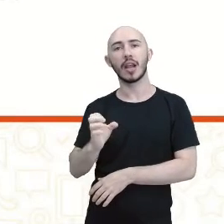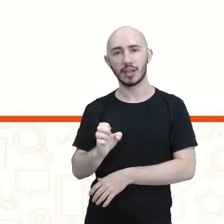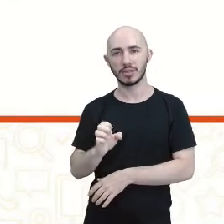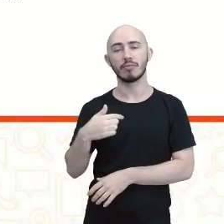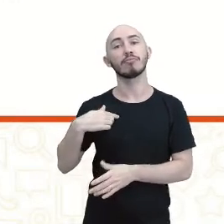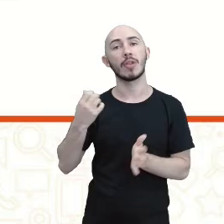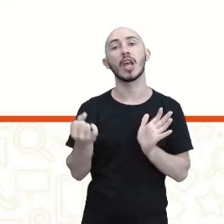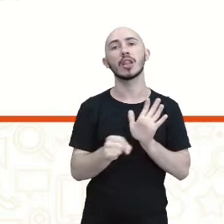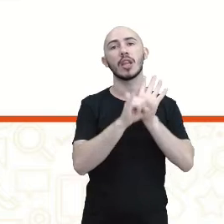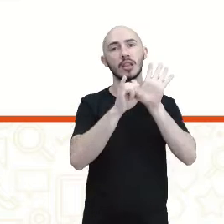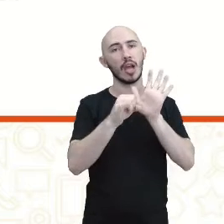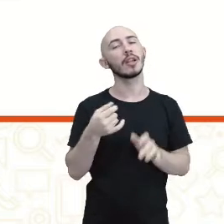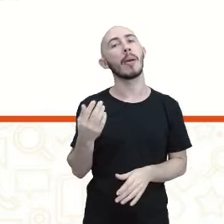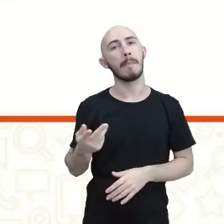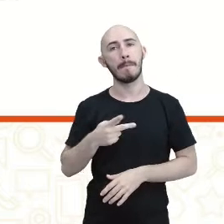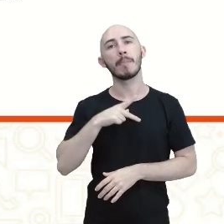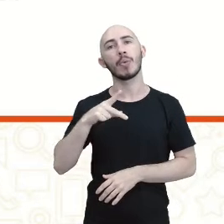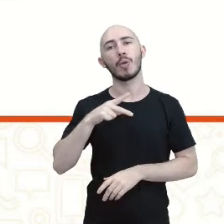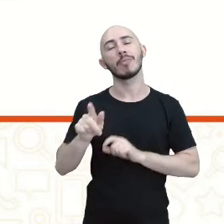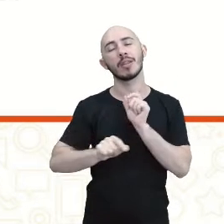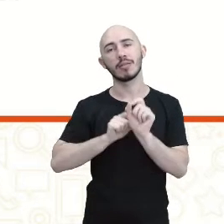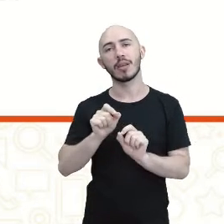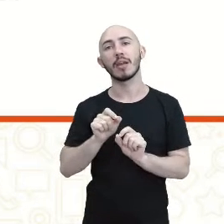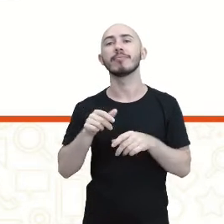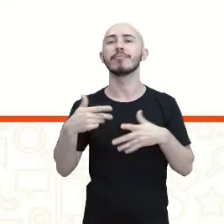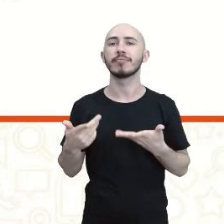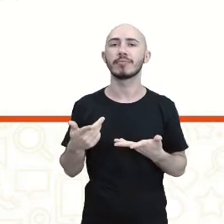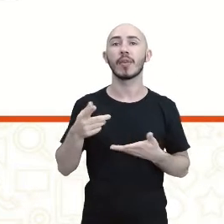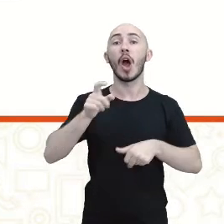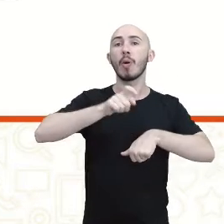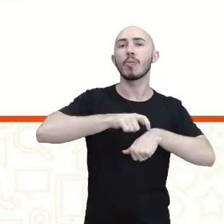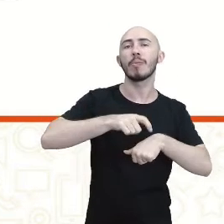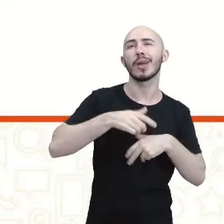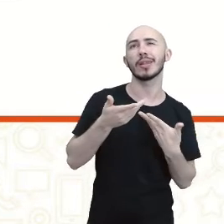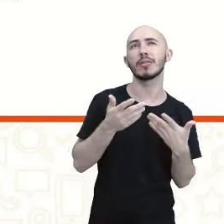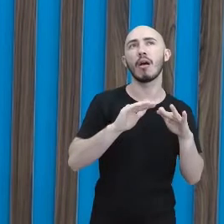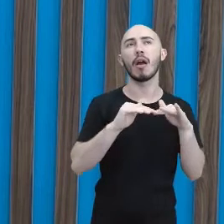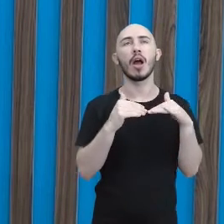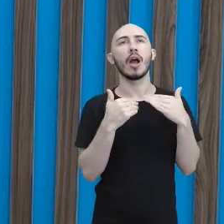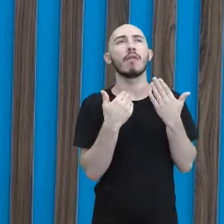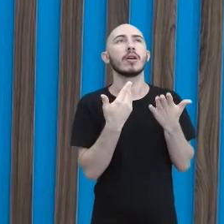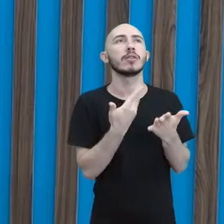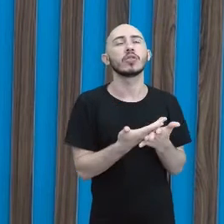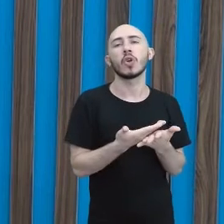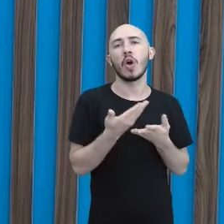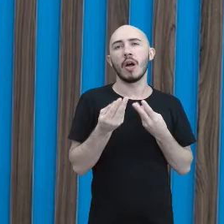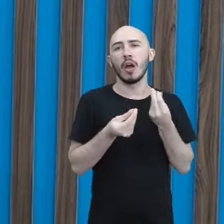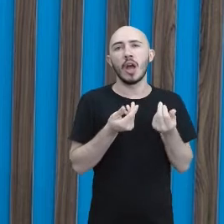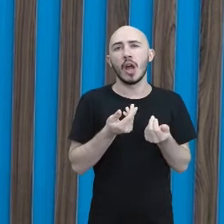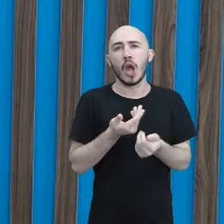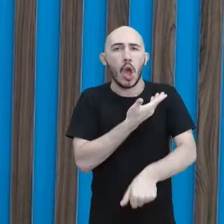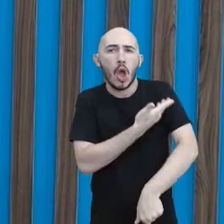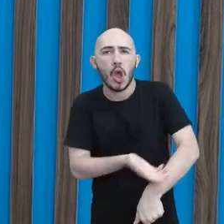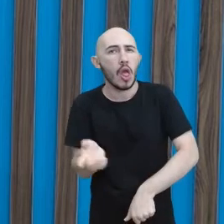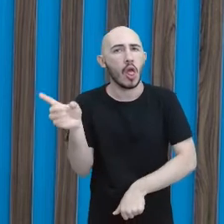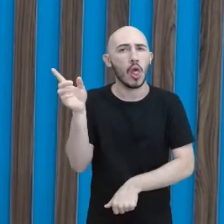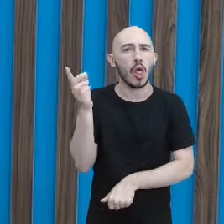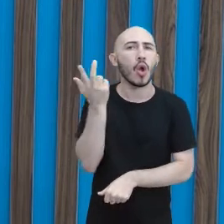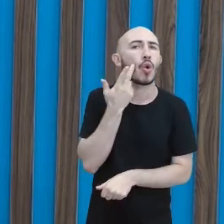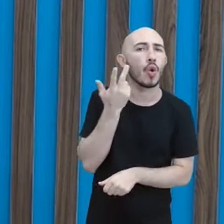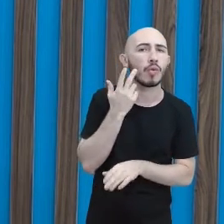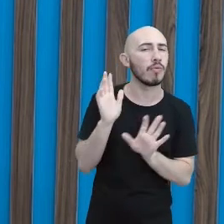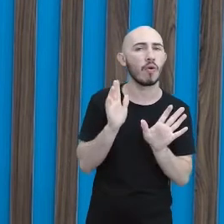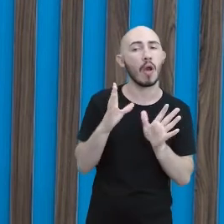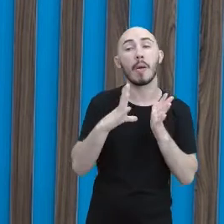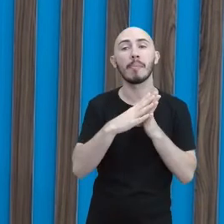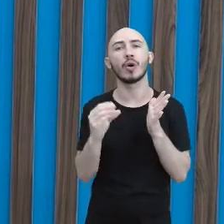E aí, como é esse momento, né, que não é uma escola assim tão acostumada, assim tão padronizada como